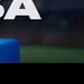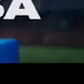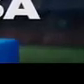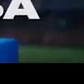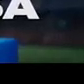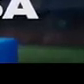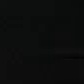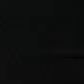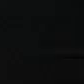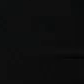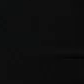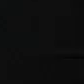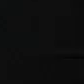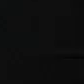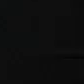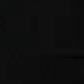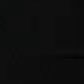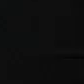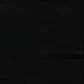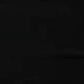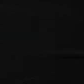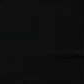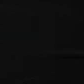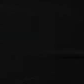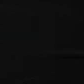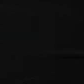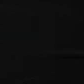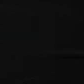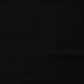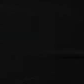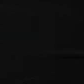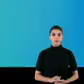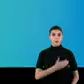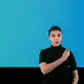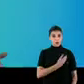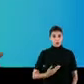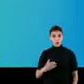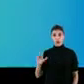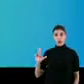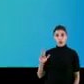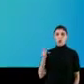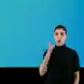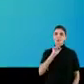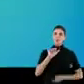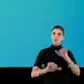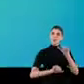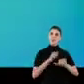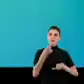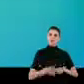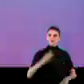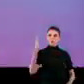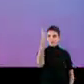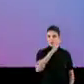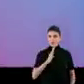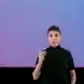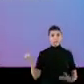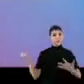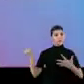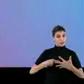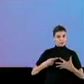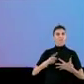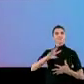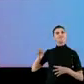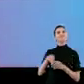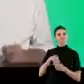peps Black patrocinador oficial da UEFA Champions League o governo Lula tá mudando a cara do Brasil e o